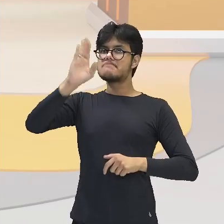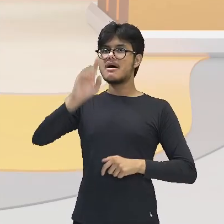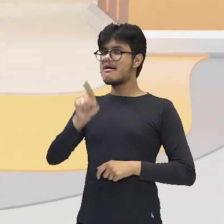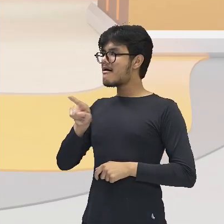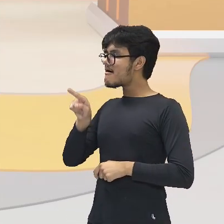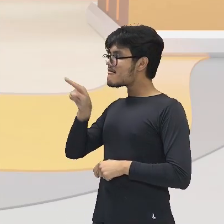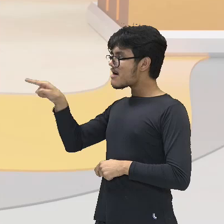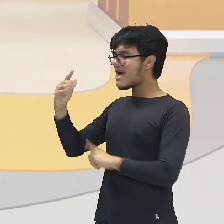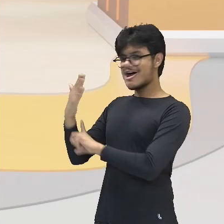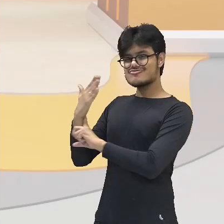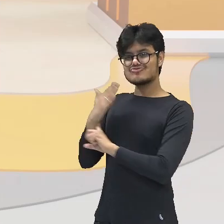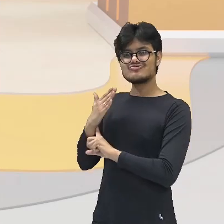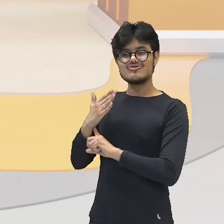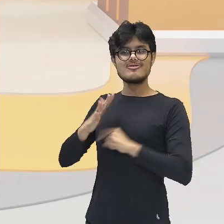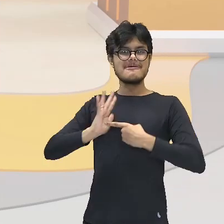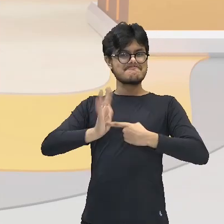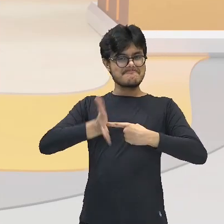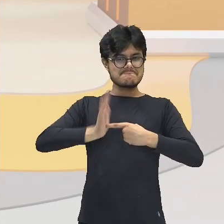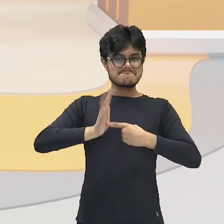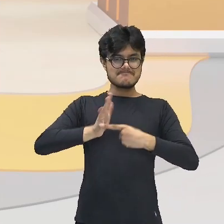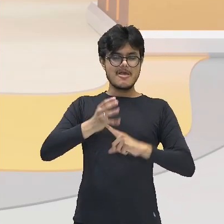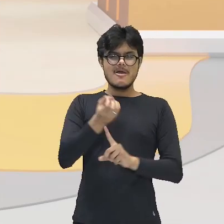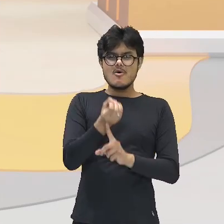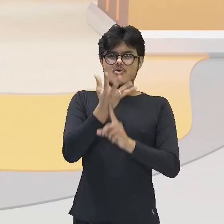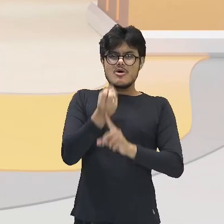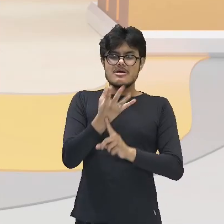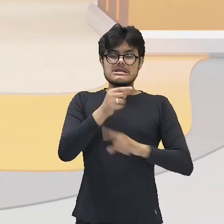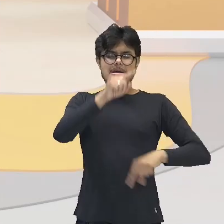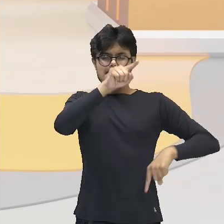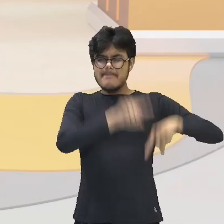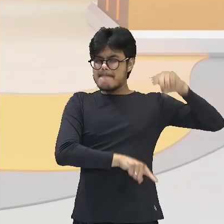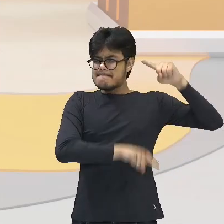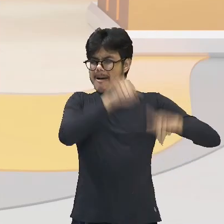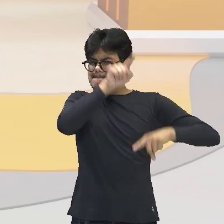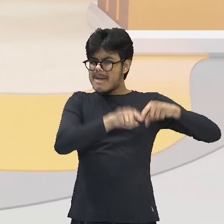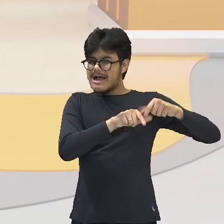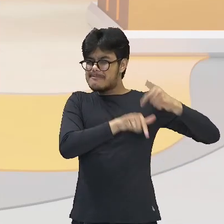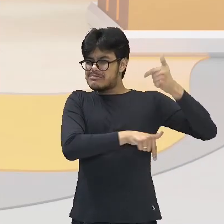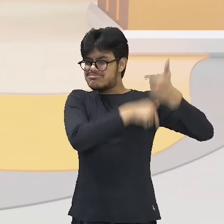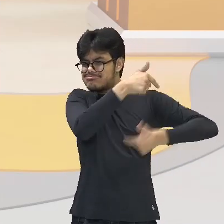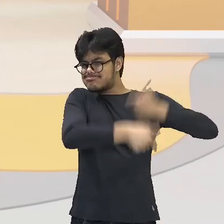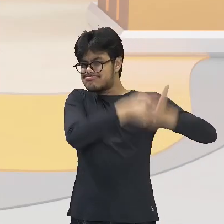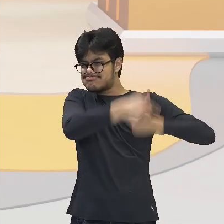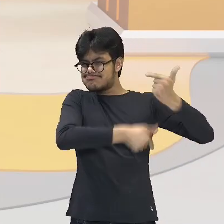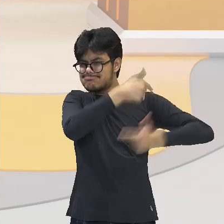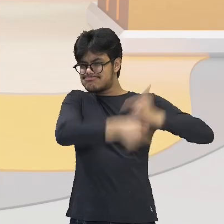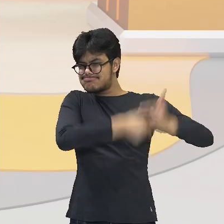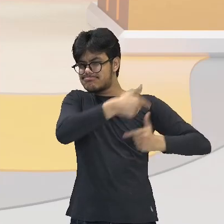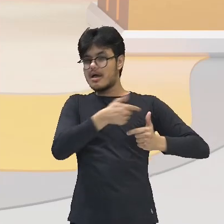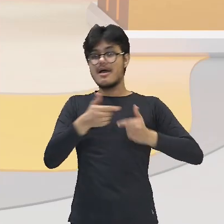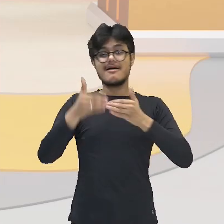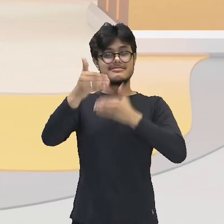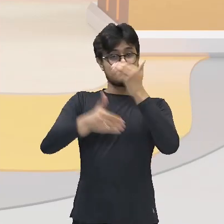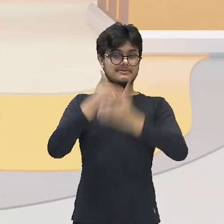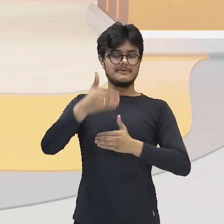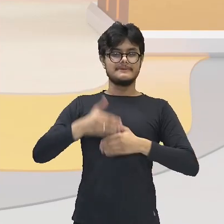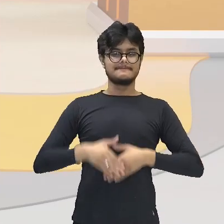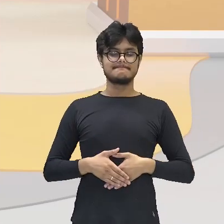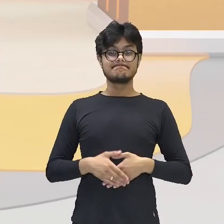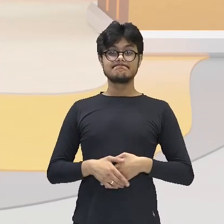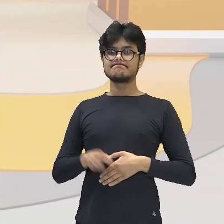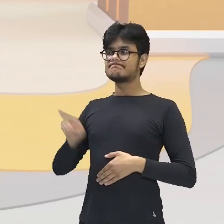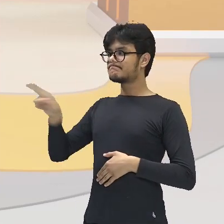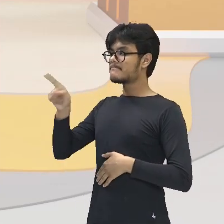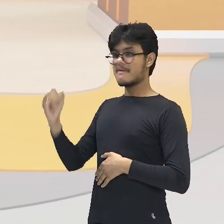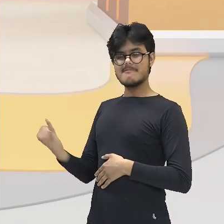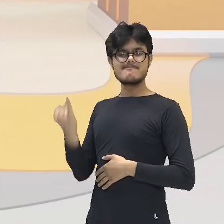a produção ela começou a se tornar bastante elevada nesse momento. Então, a máquina a vapor